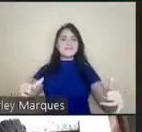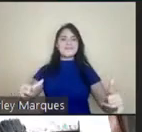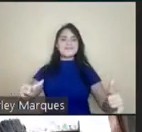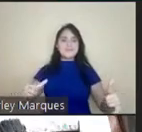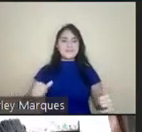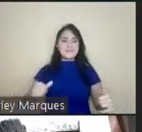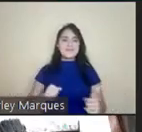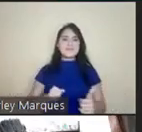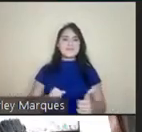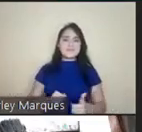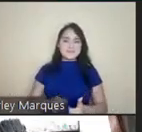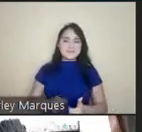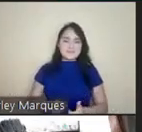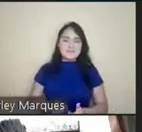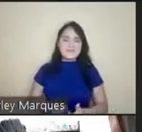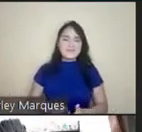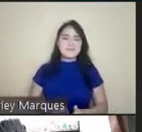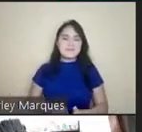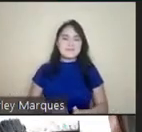canibais.